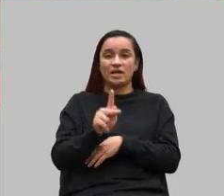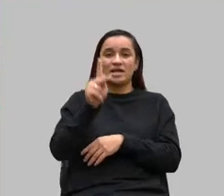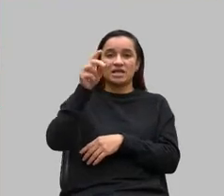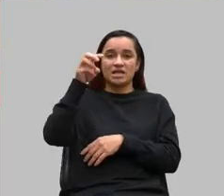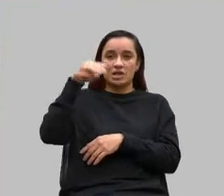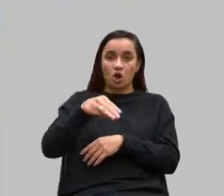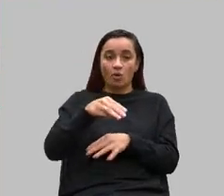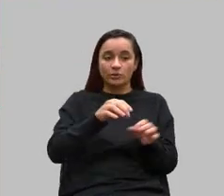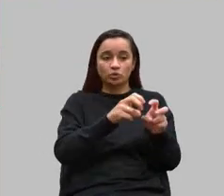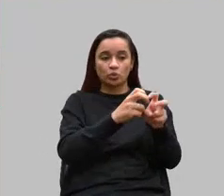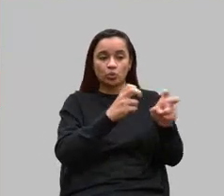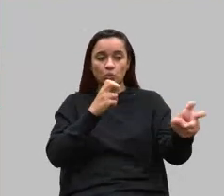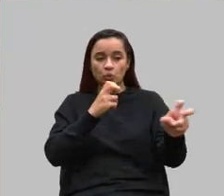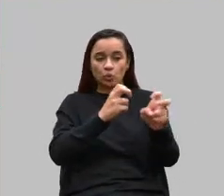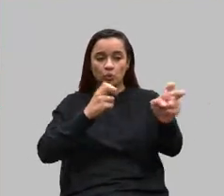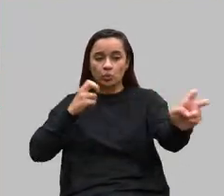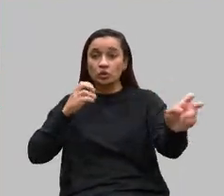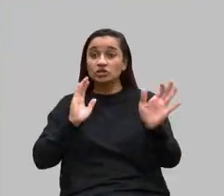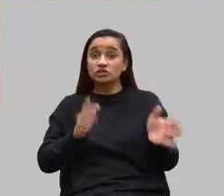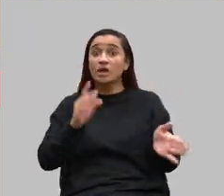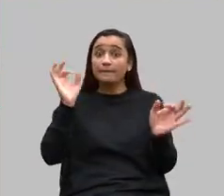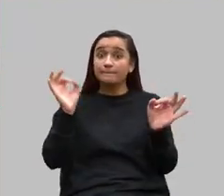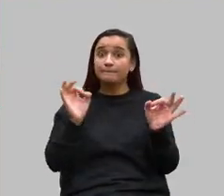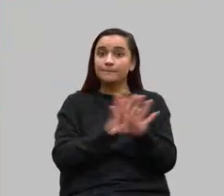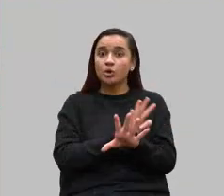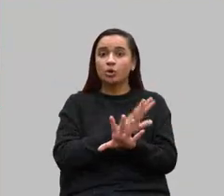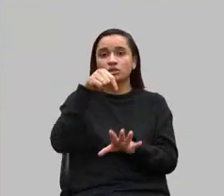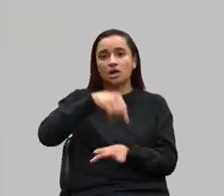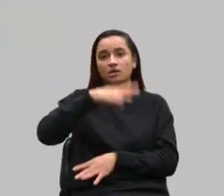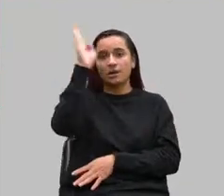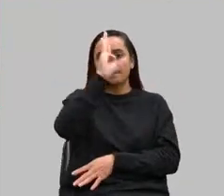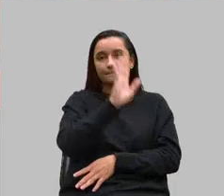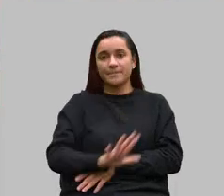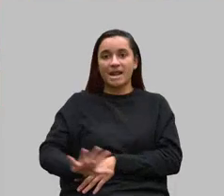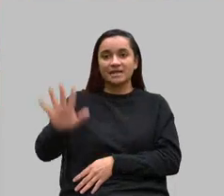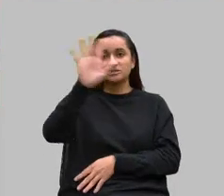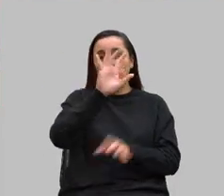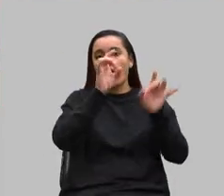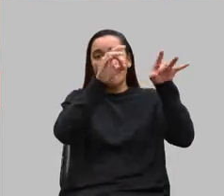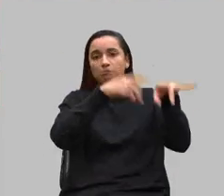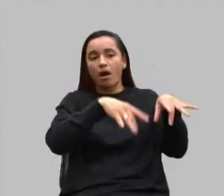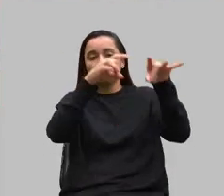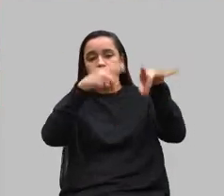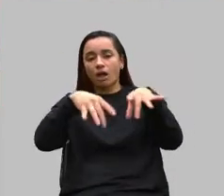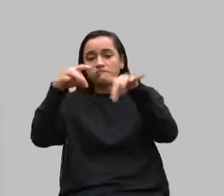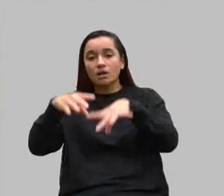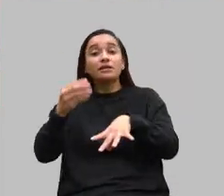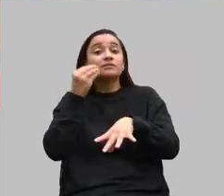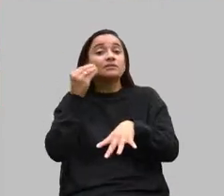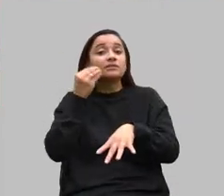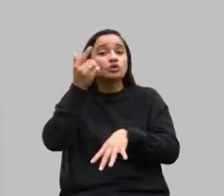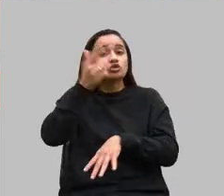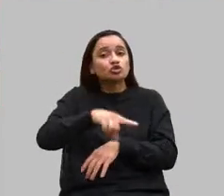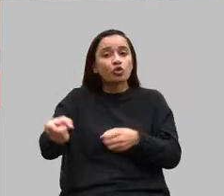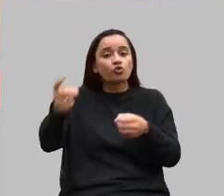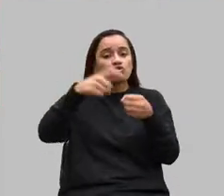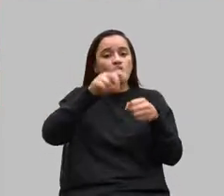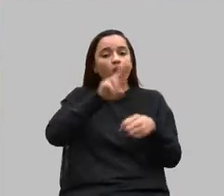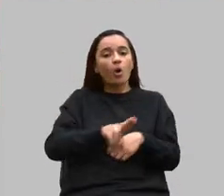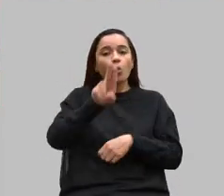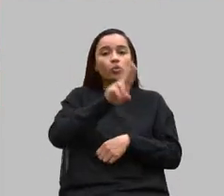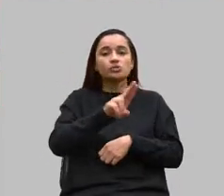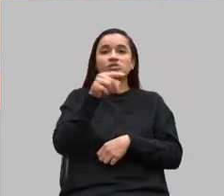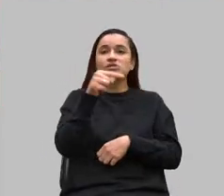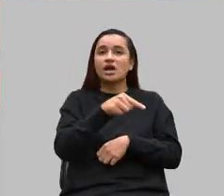prontas que estão pelo Brasil a fora ou completamente abandonadas ou subutilizadas e que nós corremos o